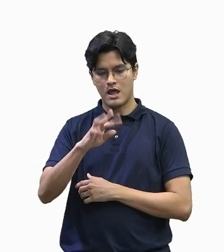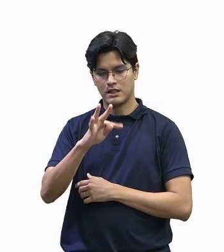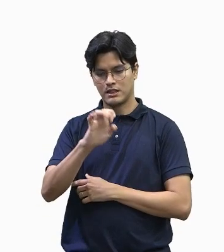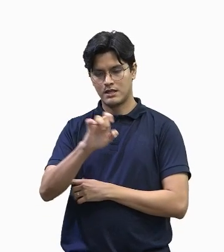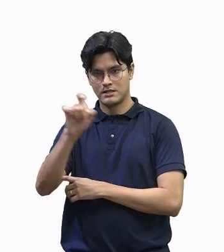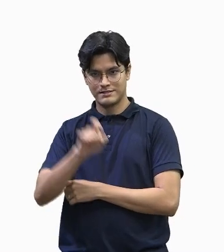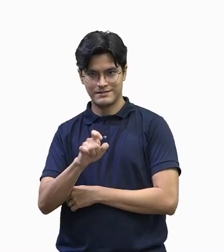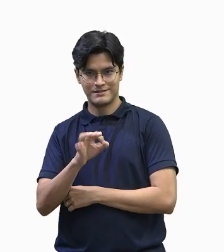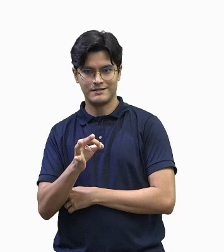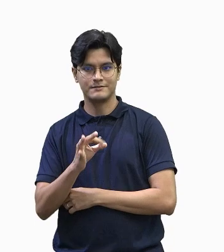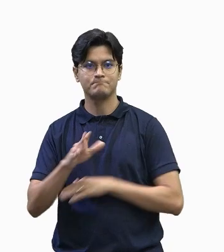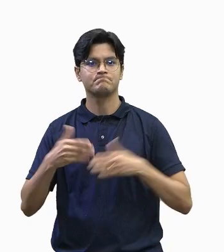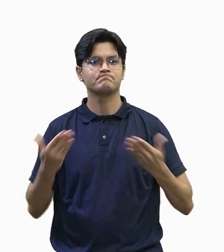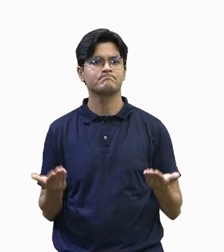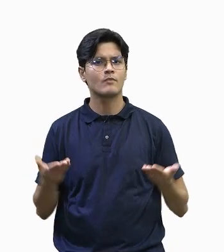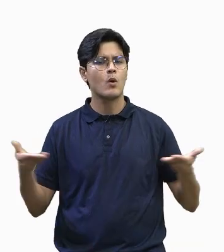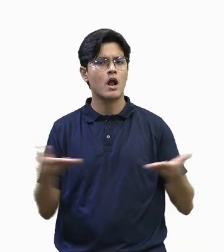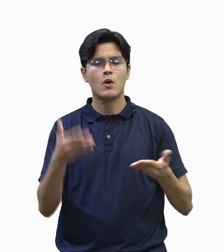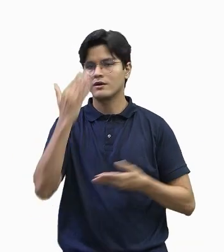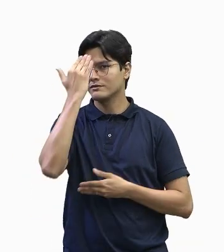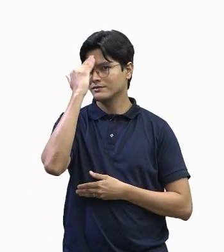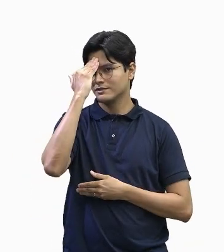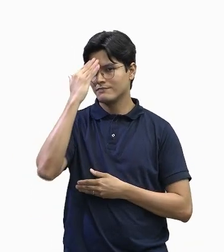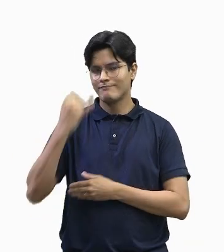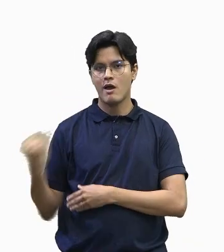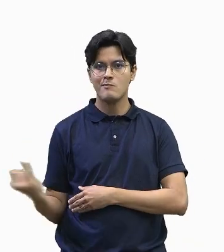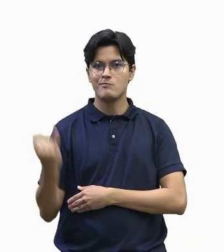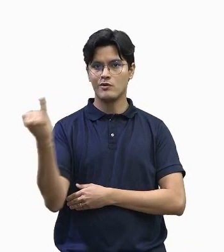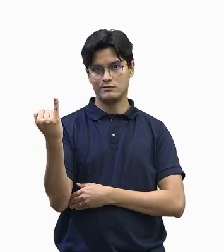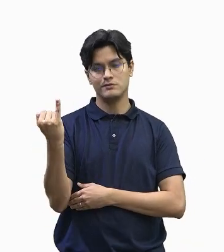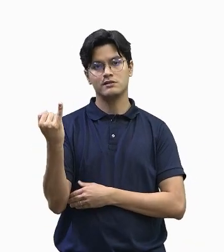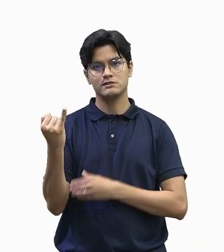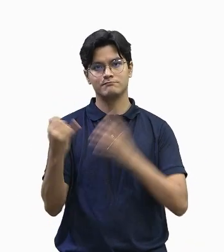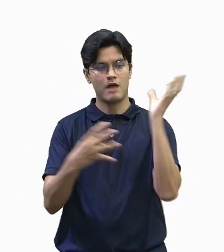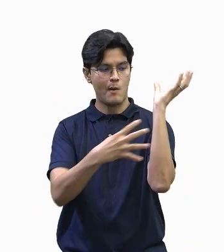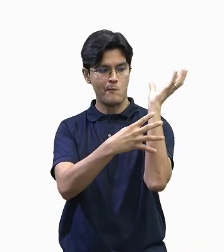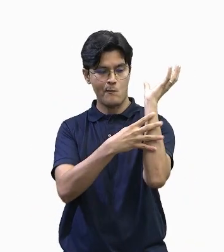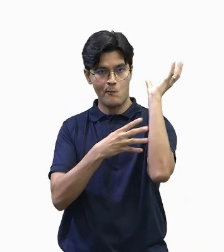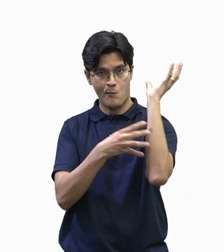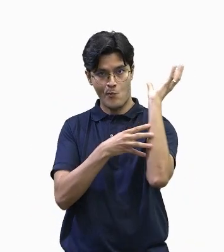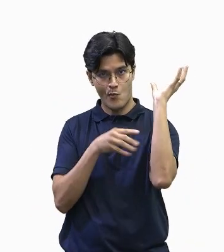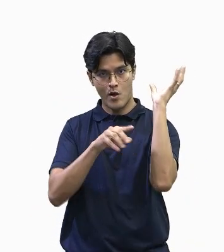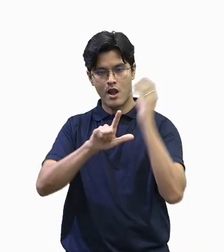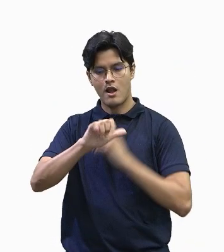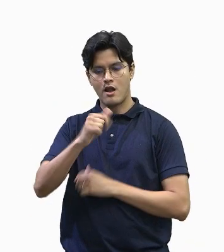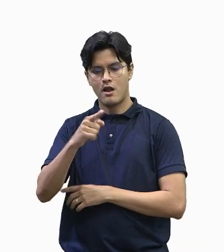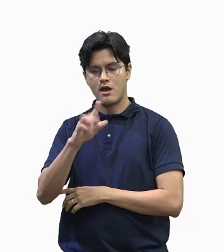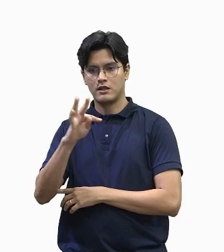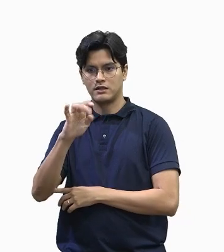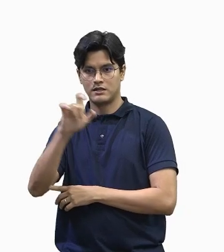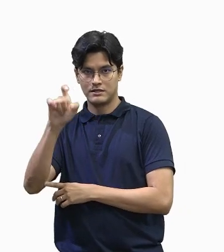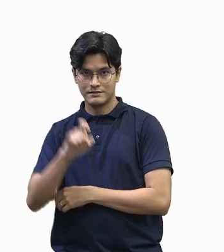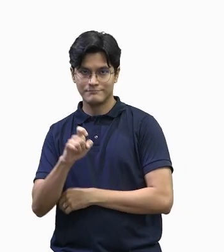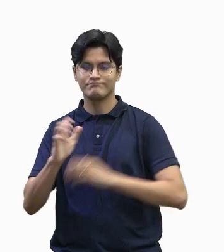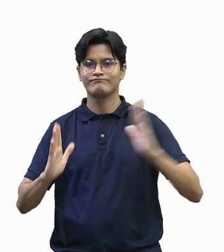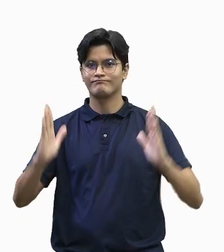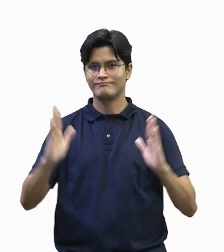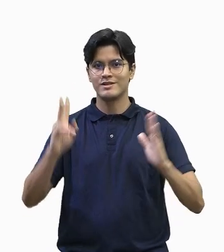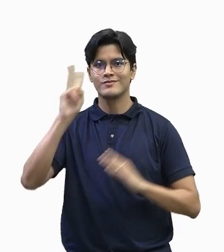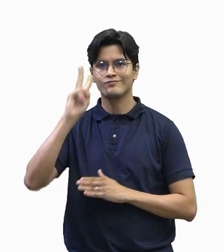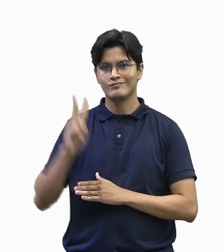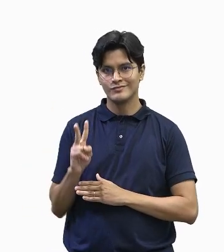gente. Vamos então entender a importância da borracha, do látex, naquele momento da história, no momento